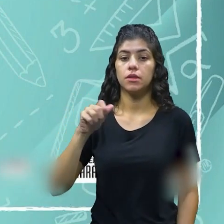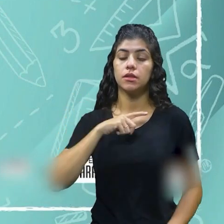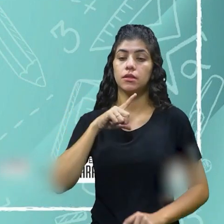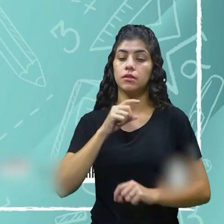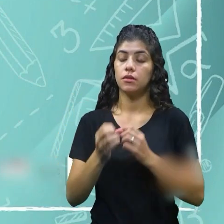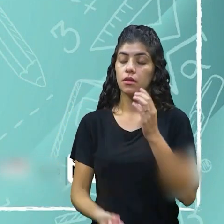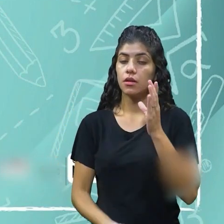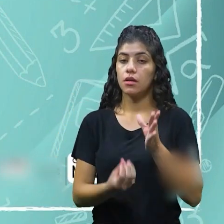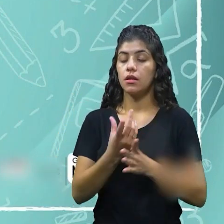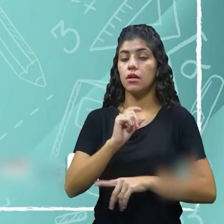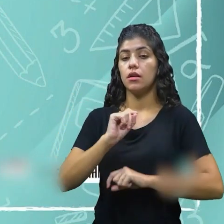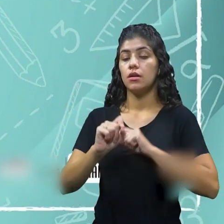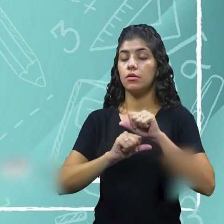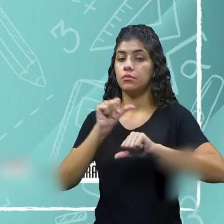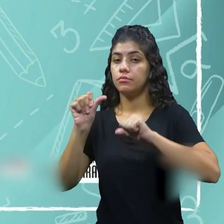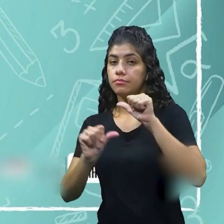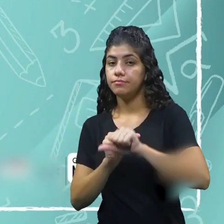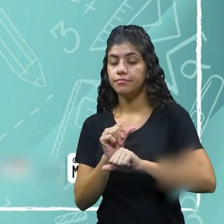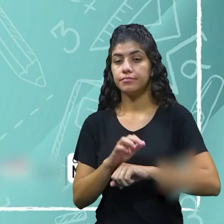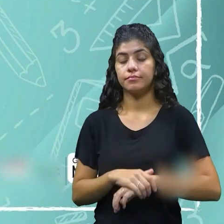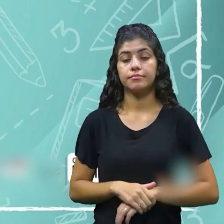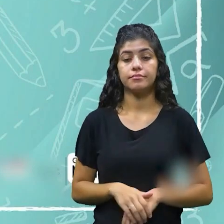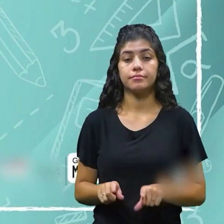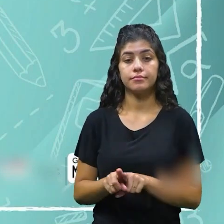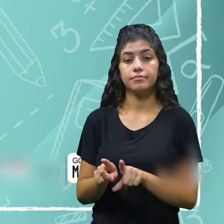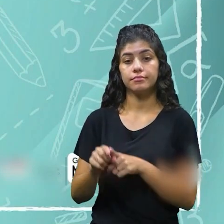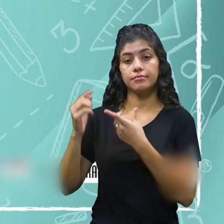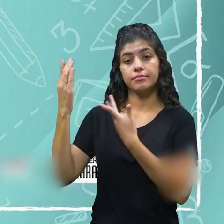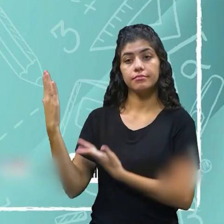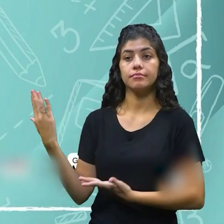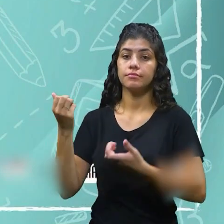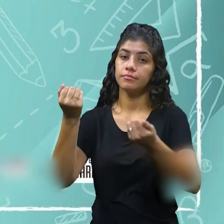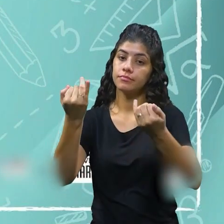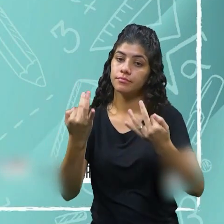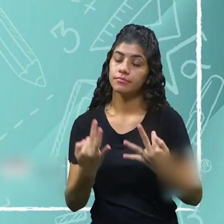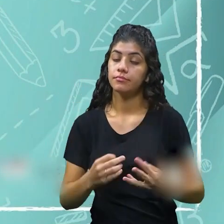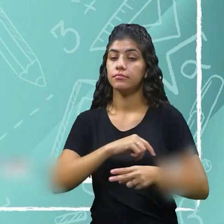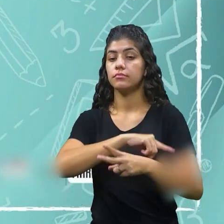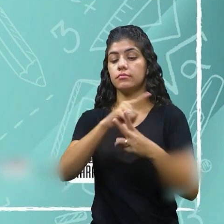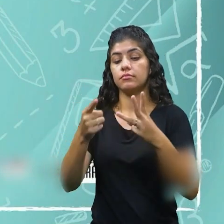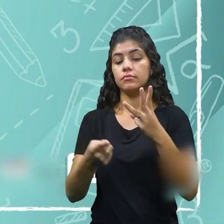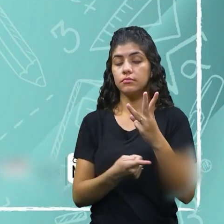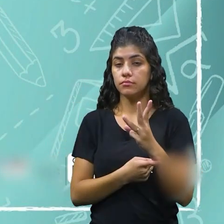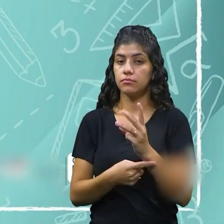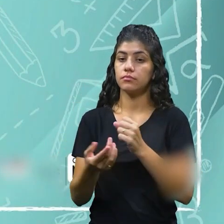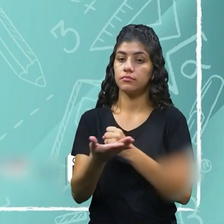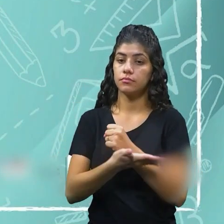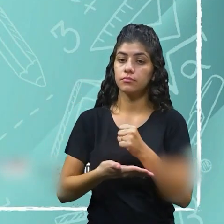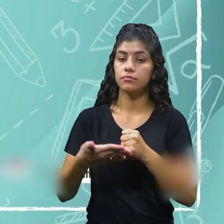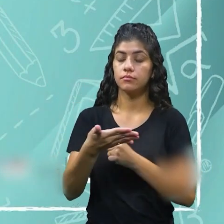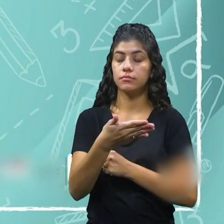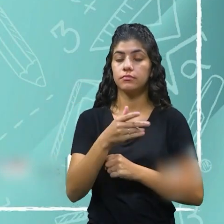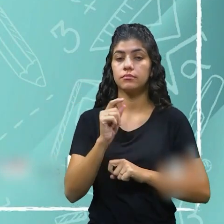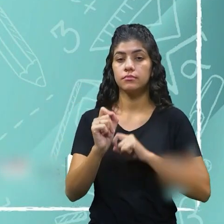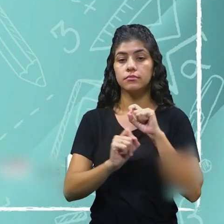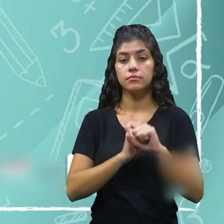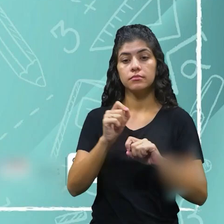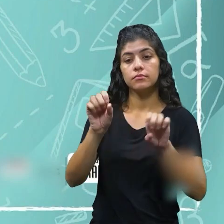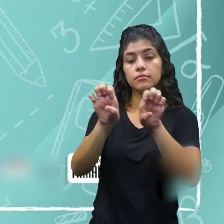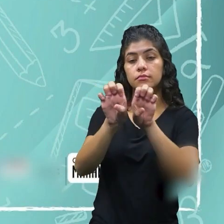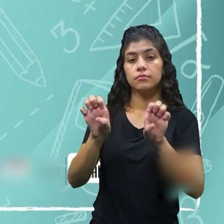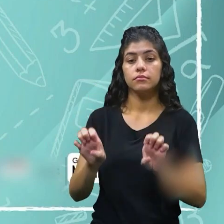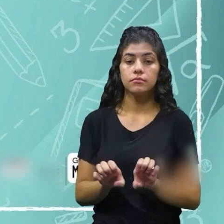que produzem ou os modificam. Isaac Newton enunciou as 3 leis fundamentais do movimento, sobre as quais se estrutura